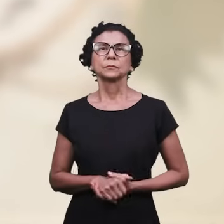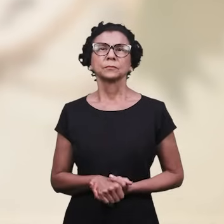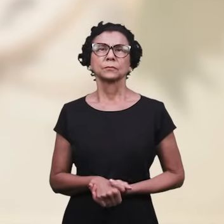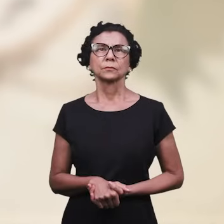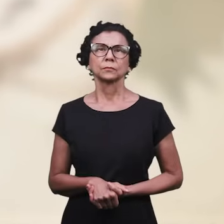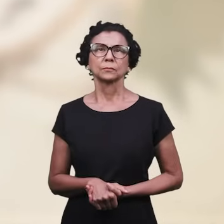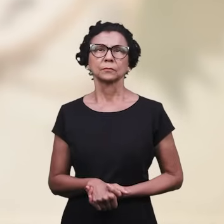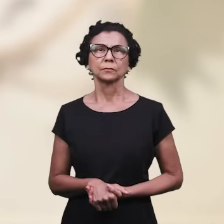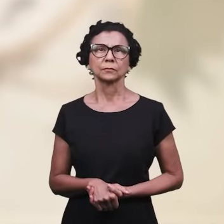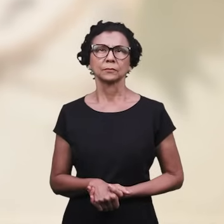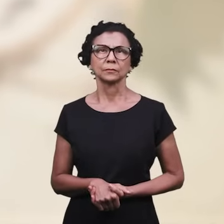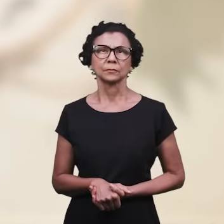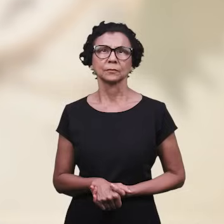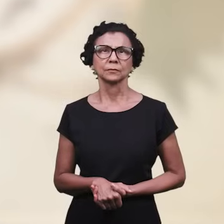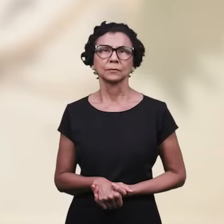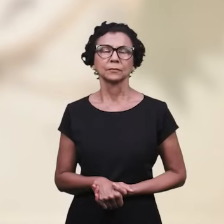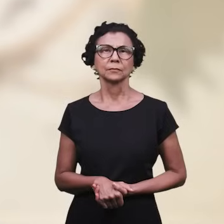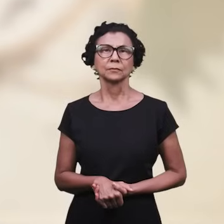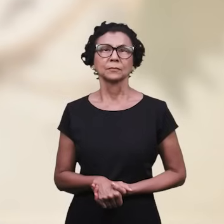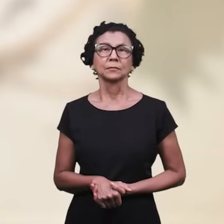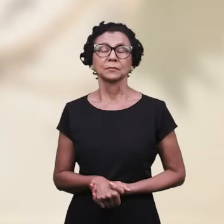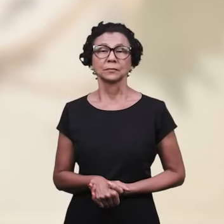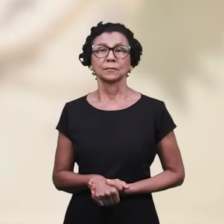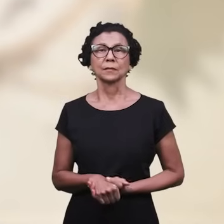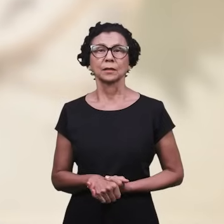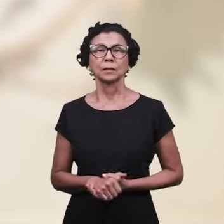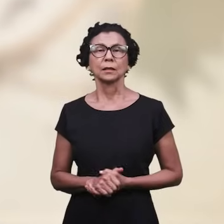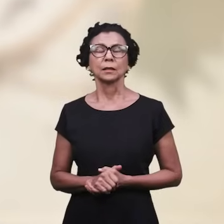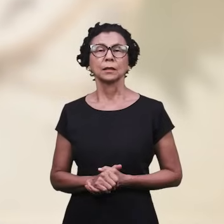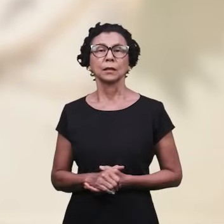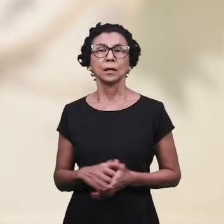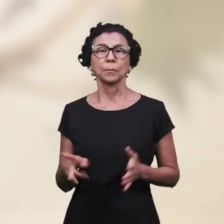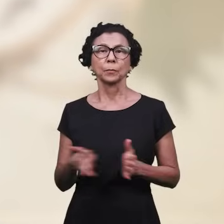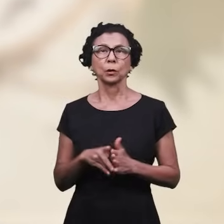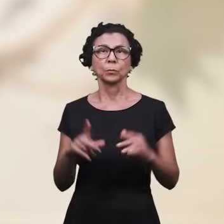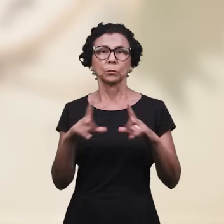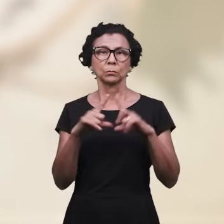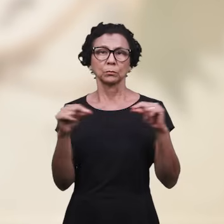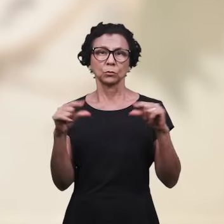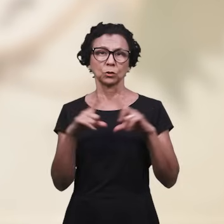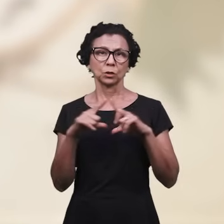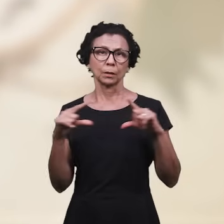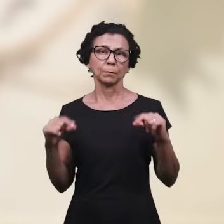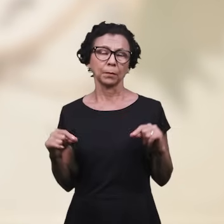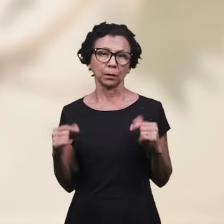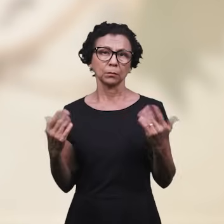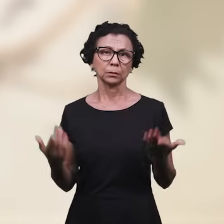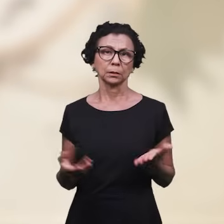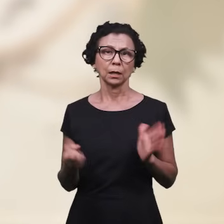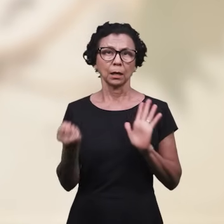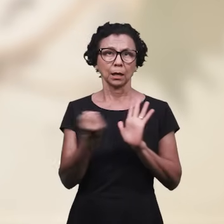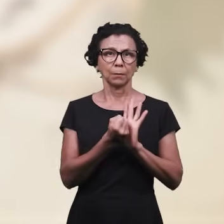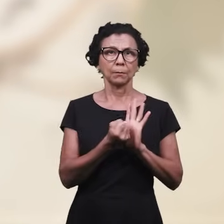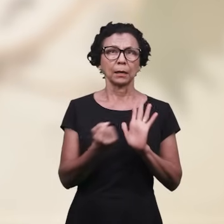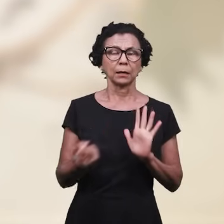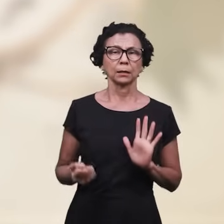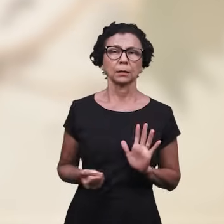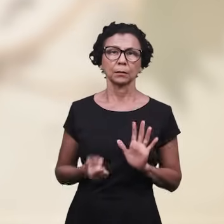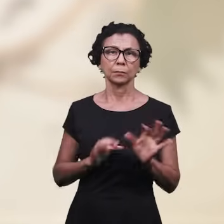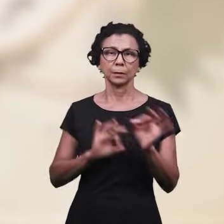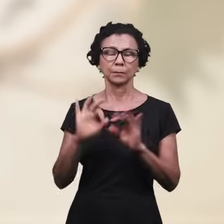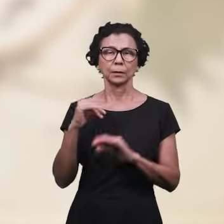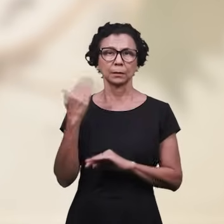Takamine japonês, né? Hoje é difícil, né, você ver no mercado, né? A maioria dos Takamines hoje não são feitos mais no